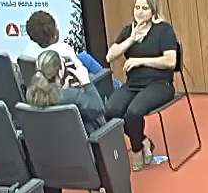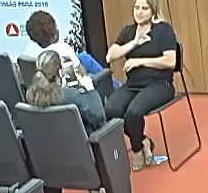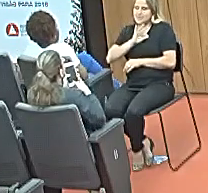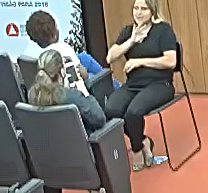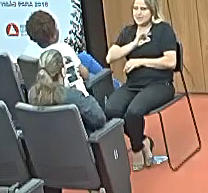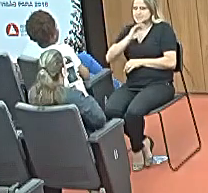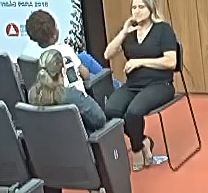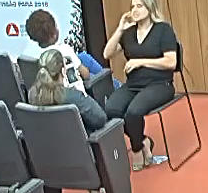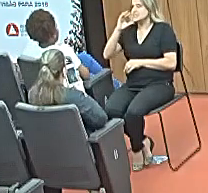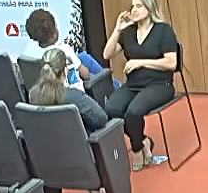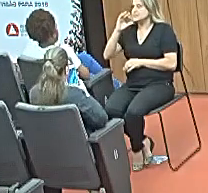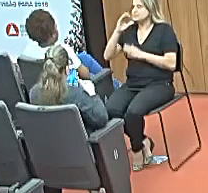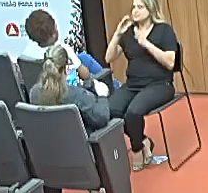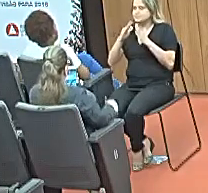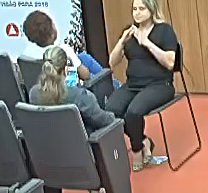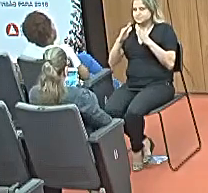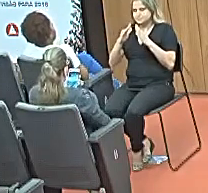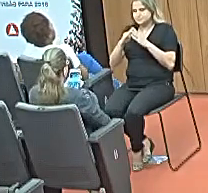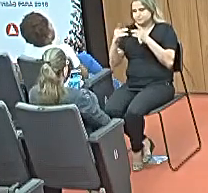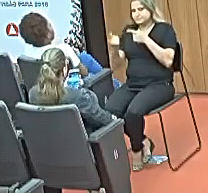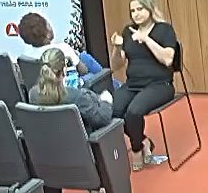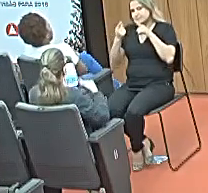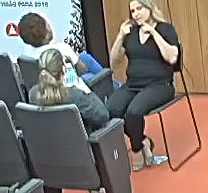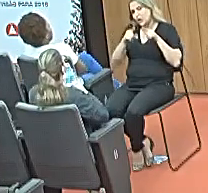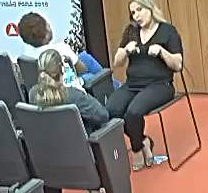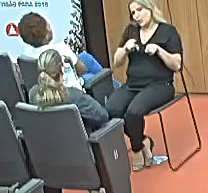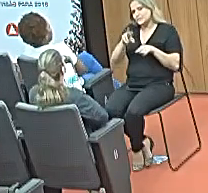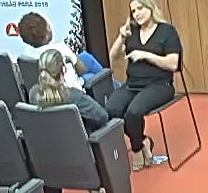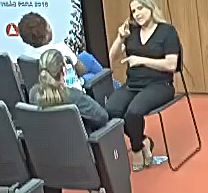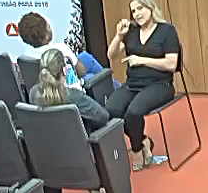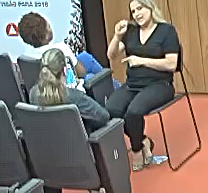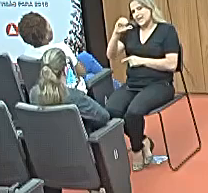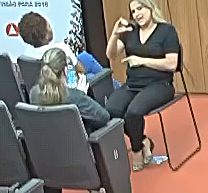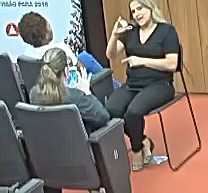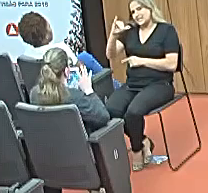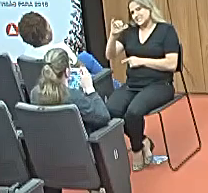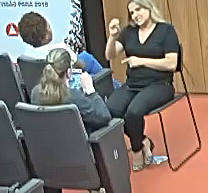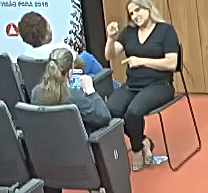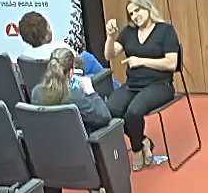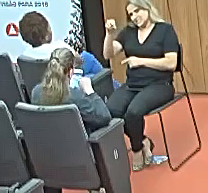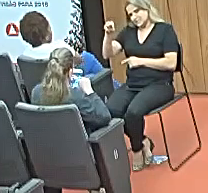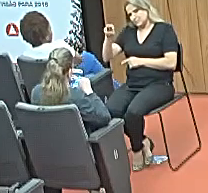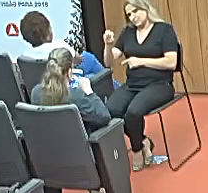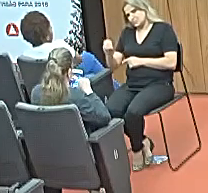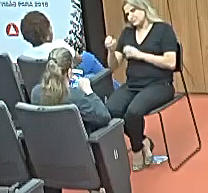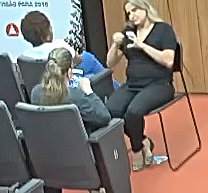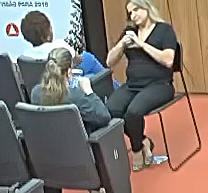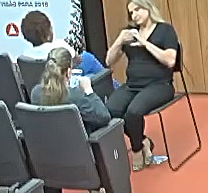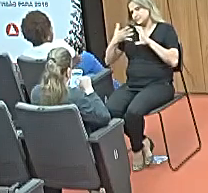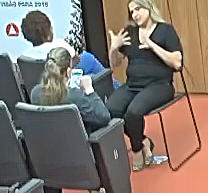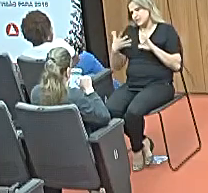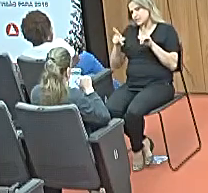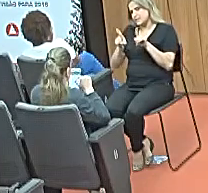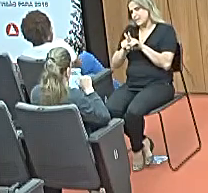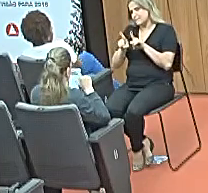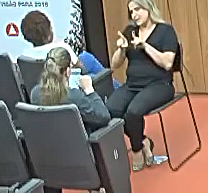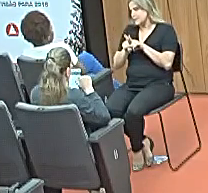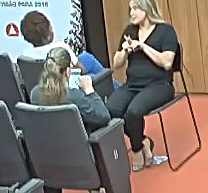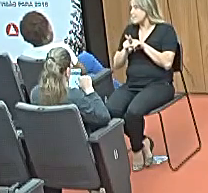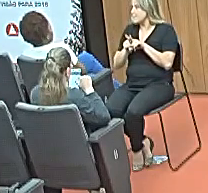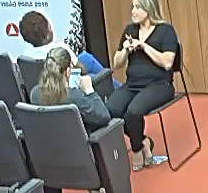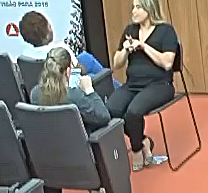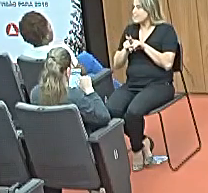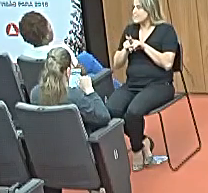de racismo e xenofobia lgtb fobia e intolerâncias correlatas de clean